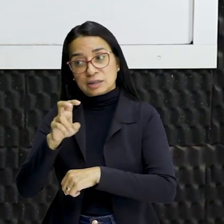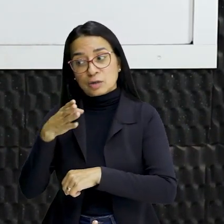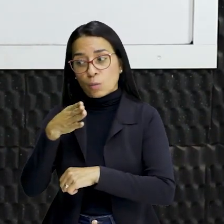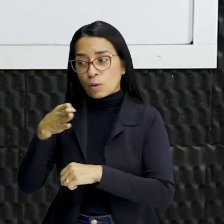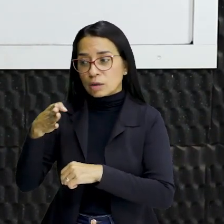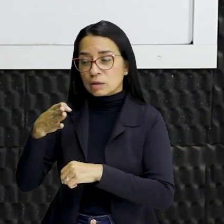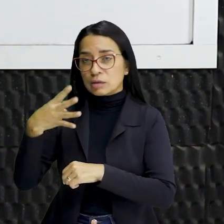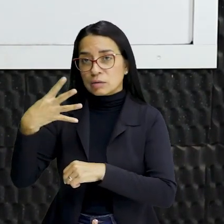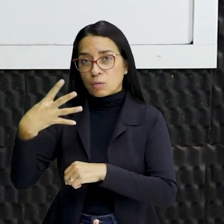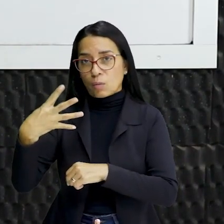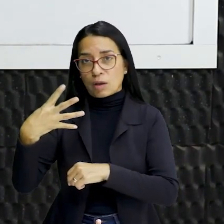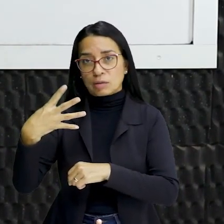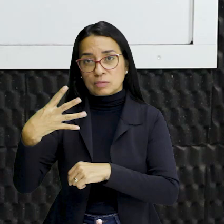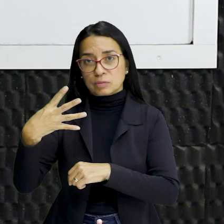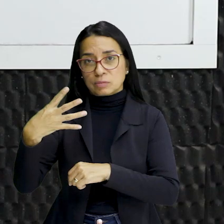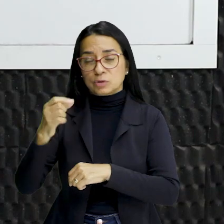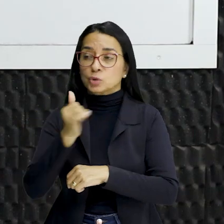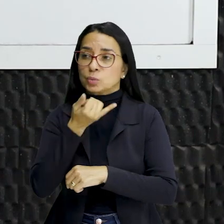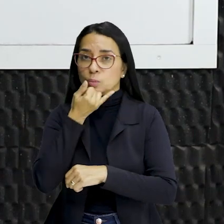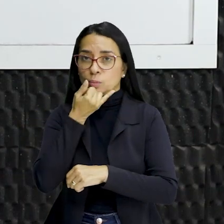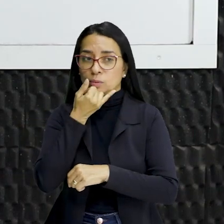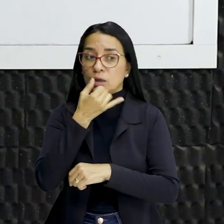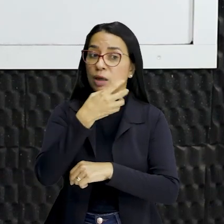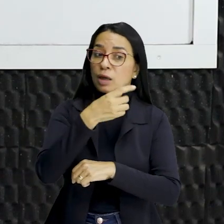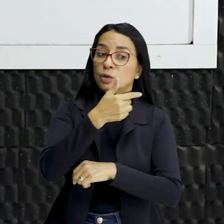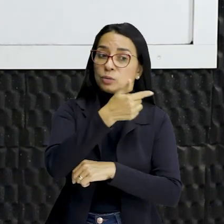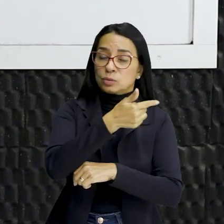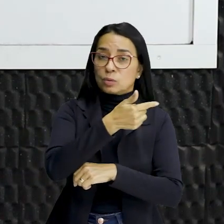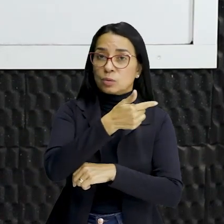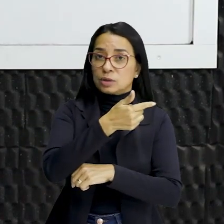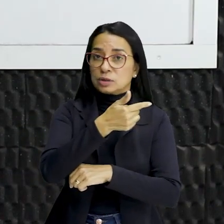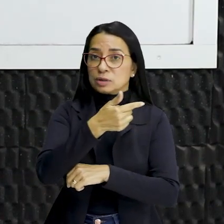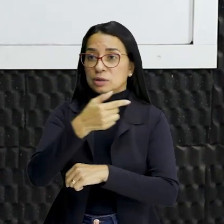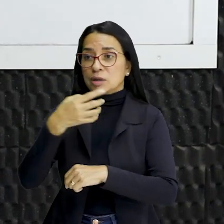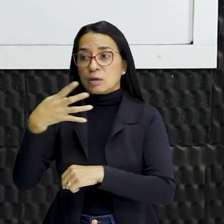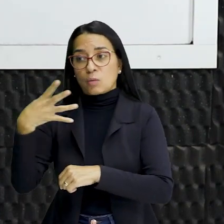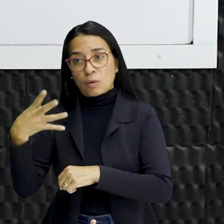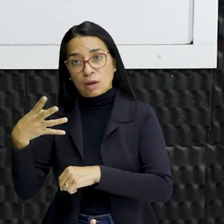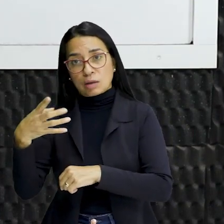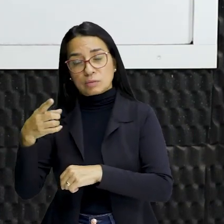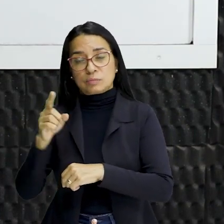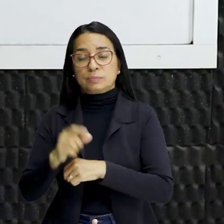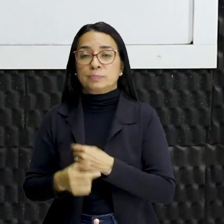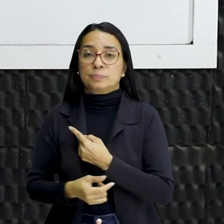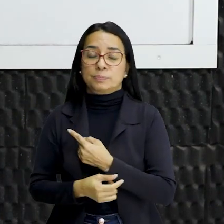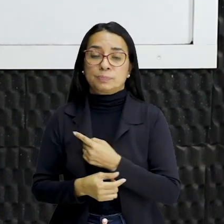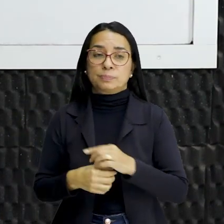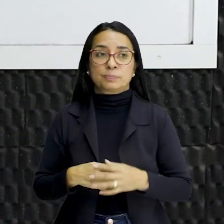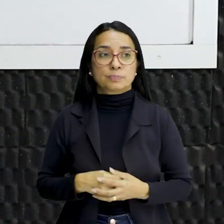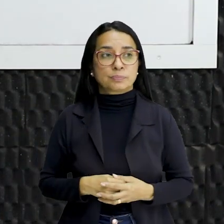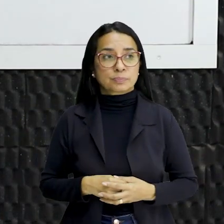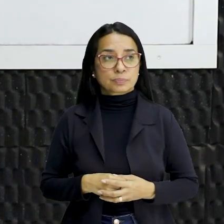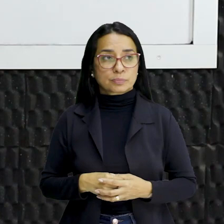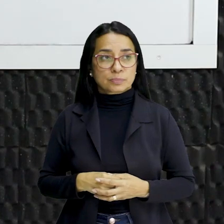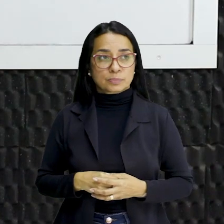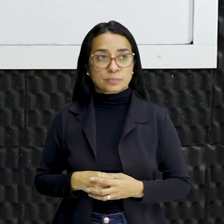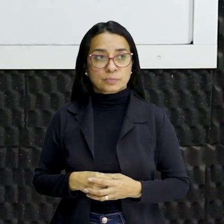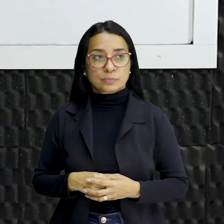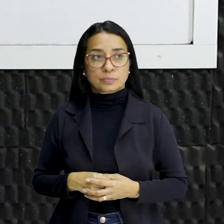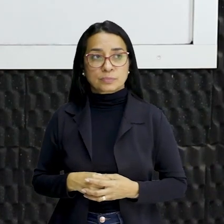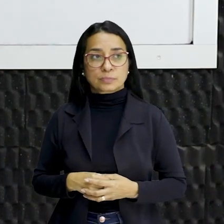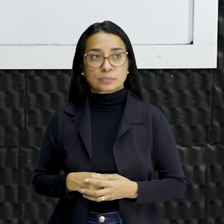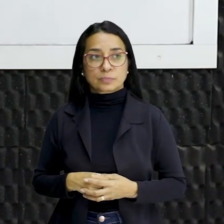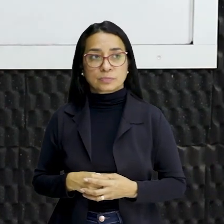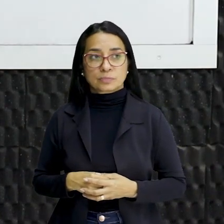quatro qual intervalo tem três e quatro aliás está entre dois e quatro né 33 e 4 também mas o 3 e 4